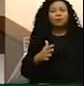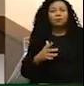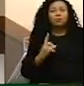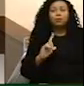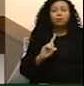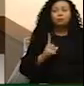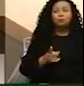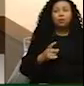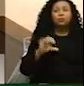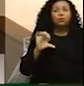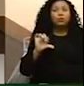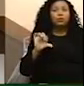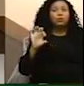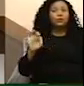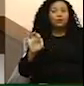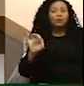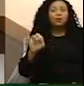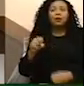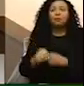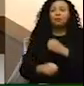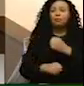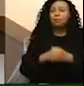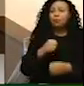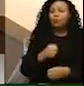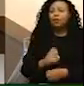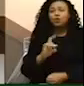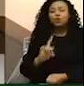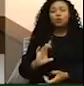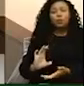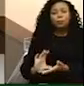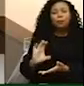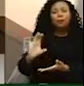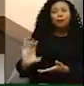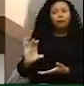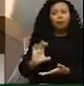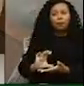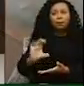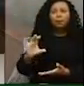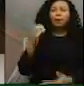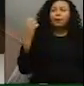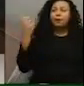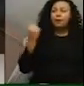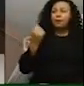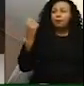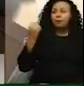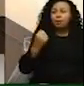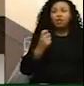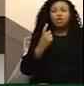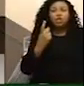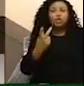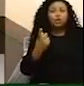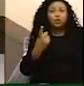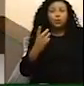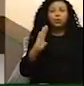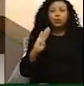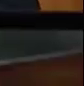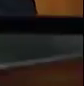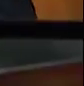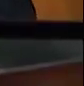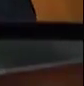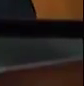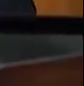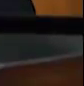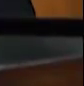de R$ 1.090 por ano somente para custear o rombo da Previdência. 12 bilhões de reais